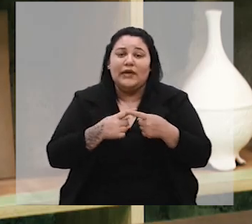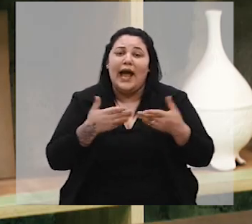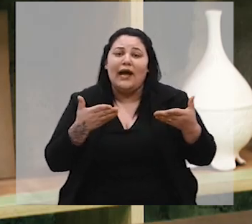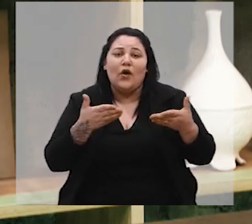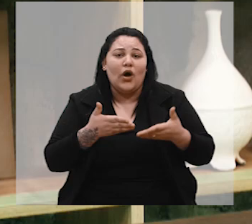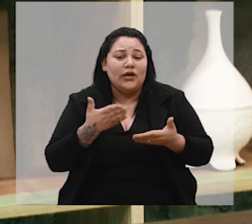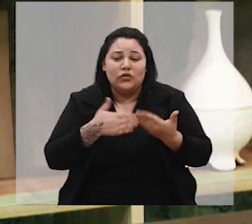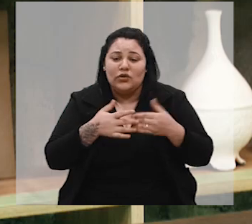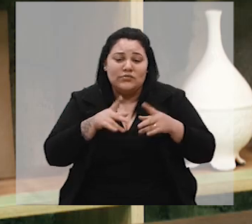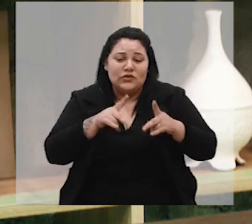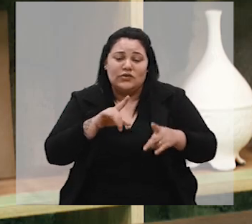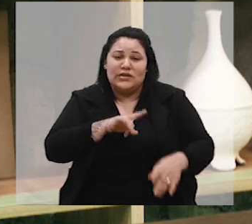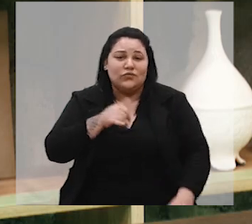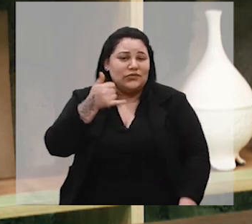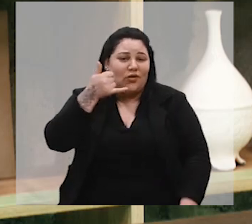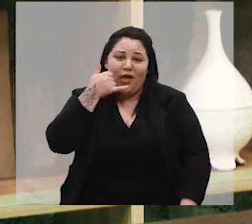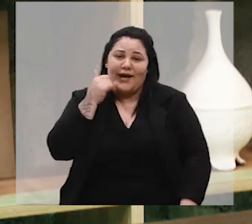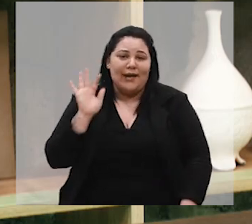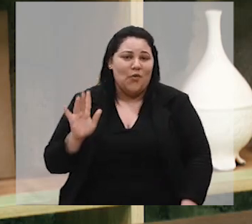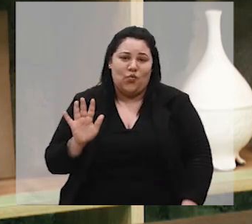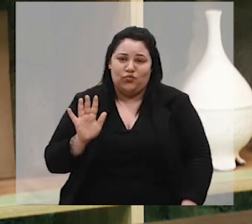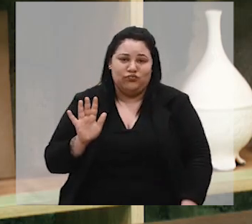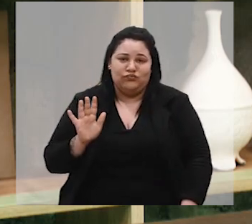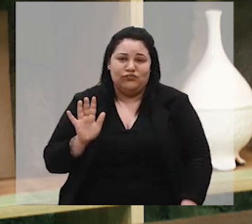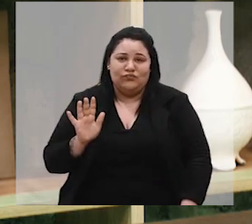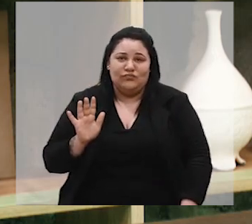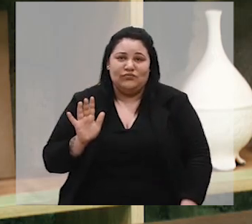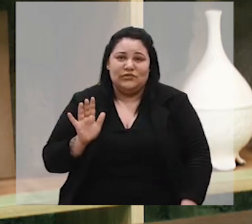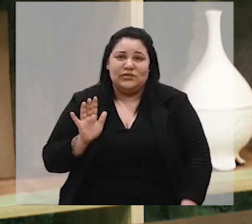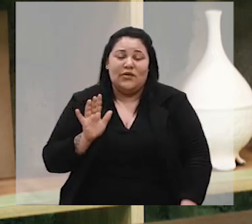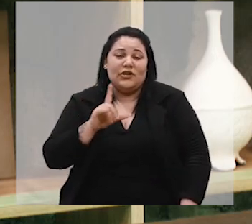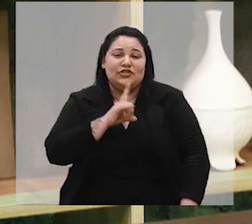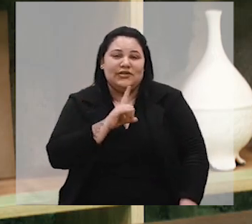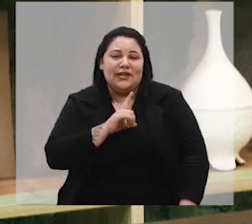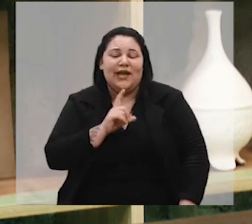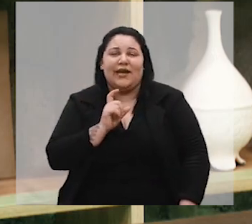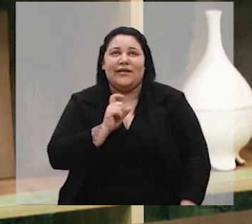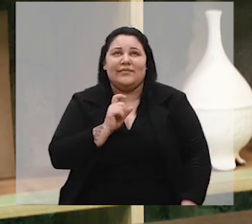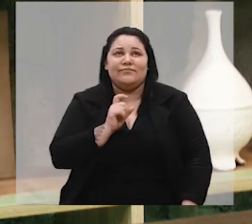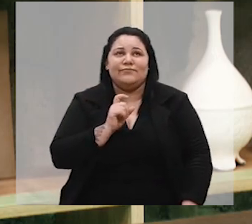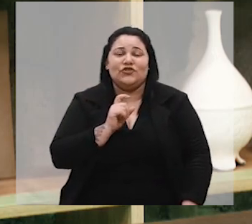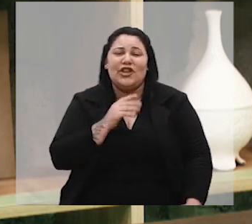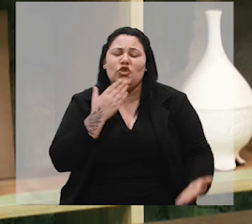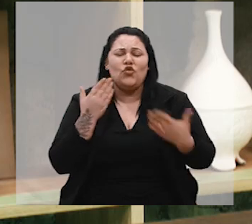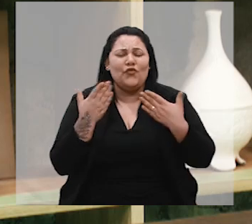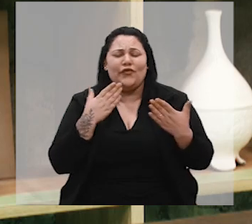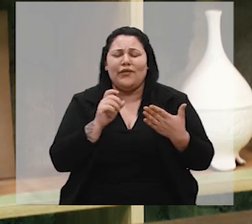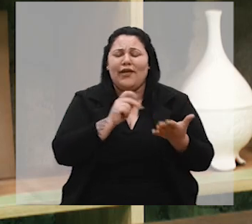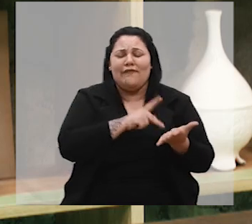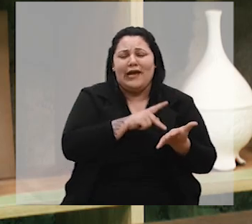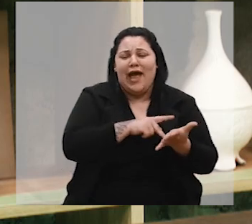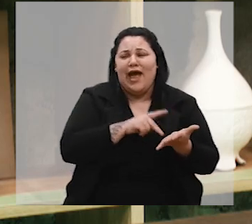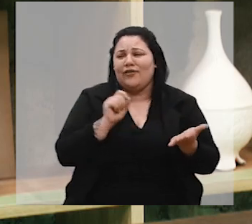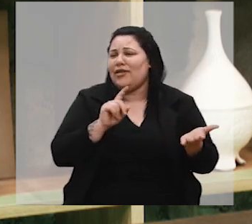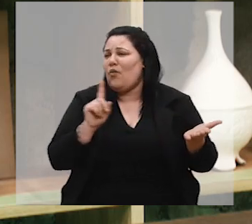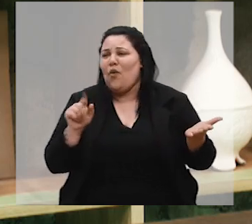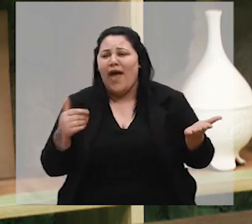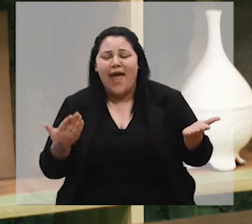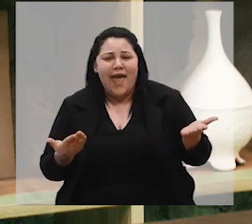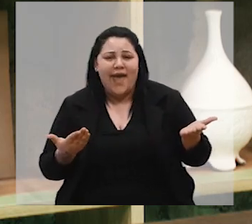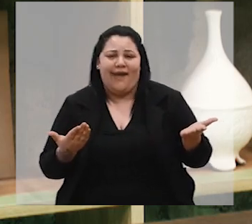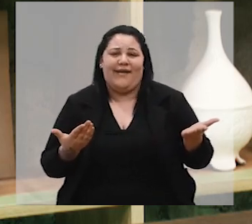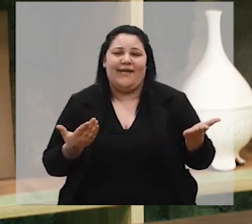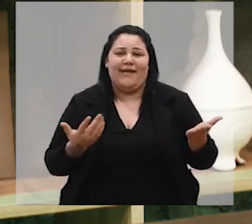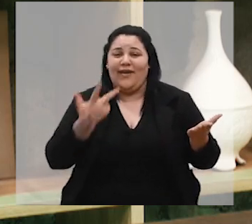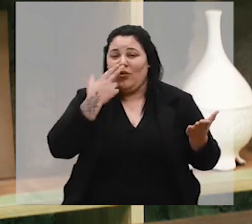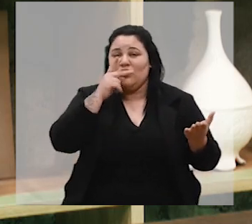mão virou um veículo, né? Então a gente tem um pouco essa quebra do que é verdade, do que não é, ou aquilo que tu falaste